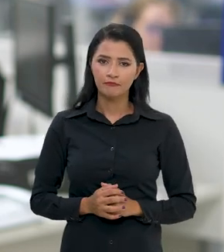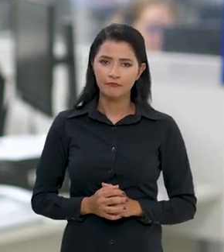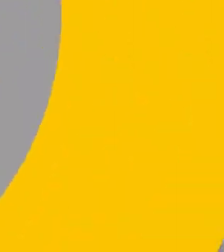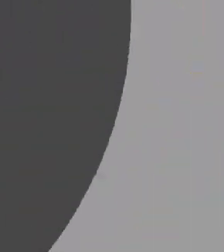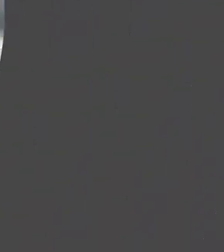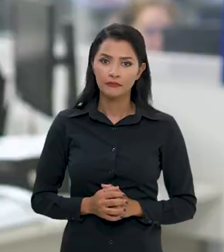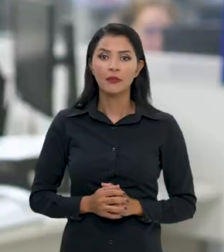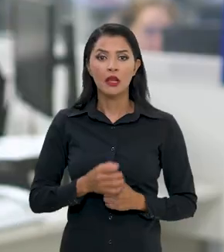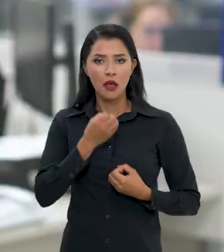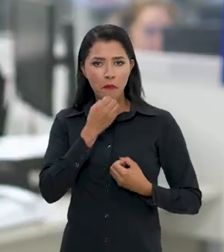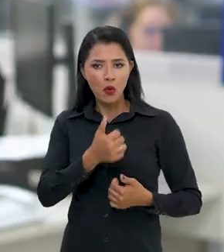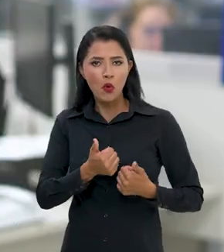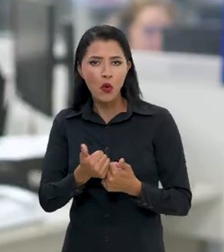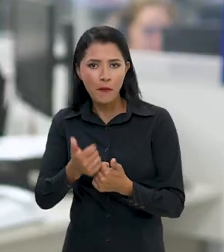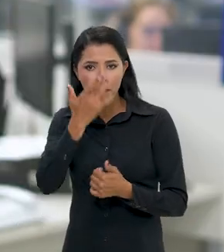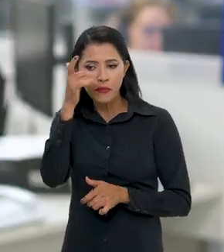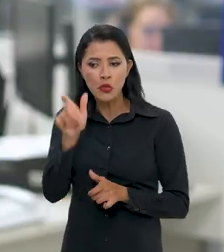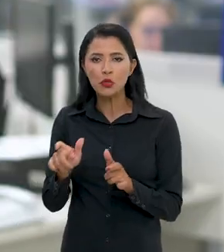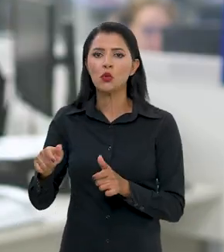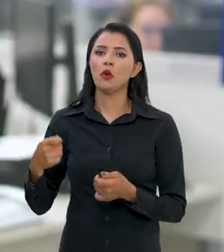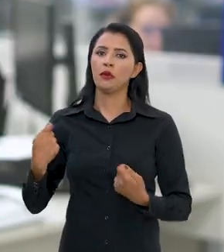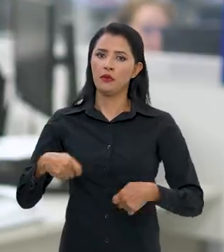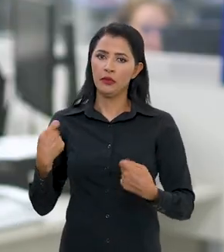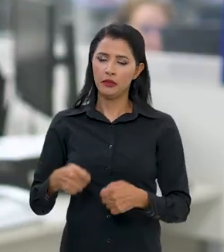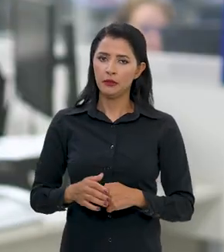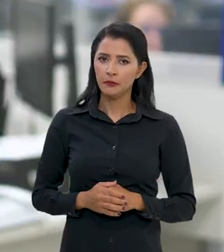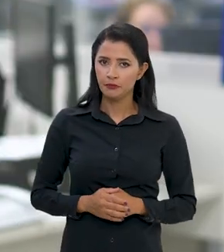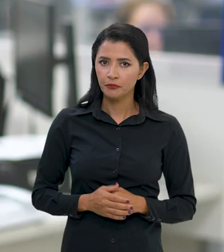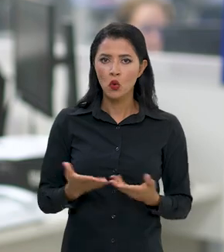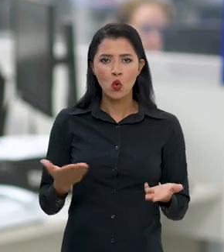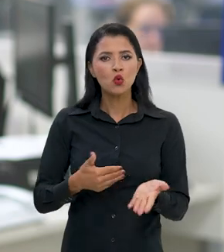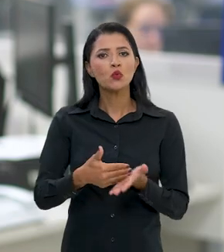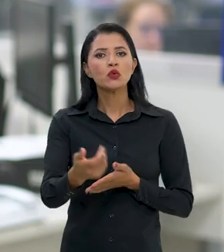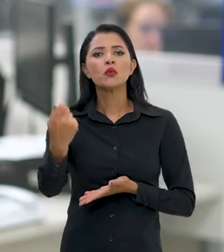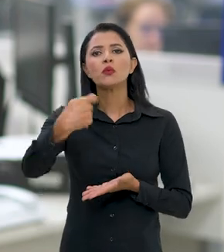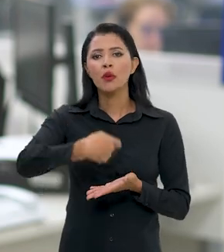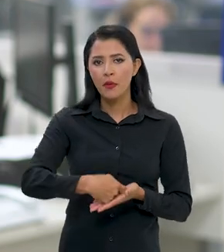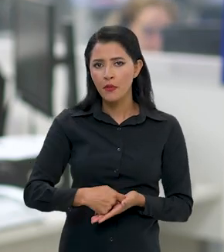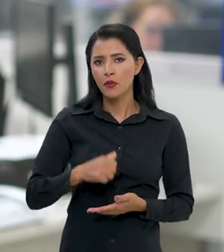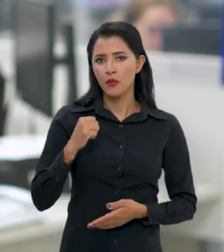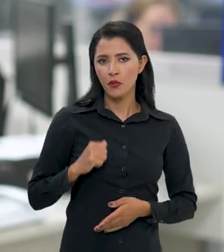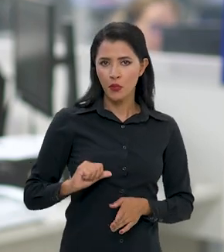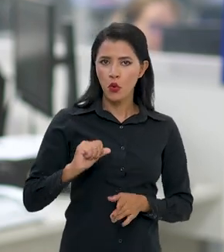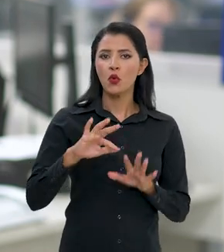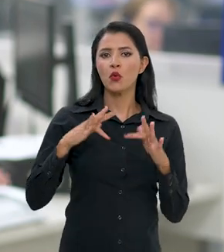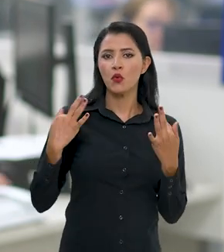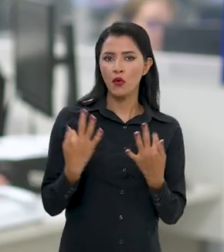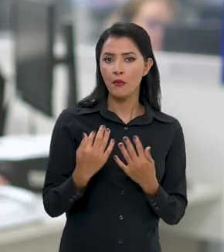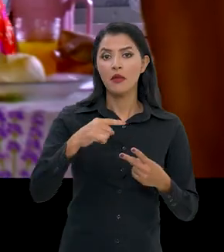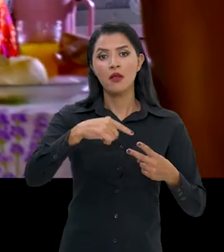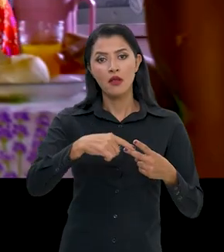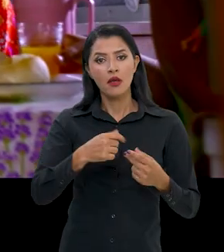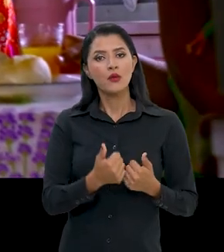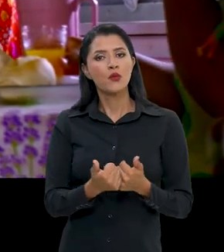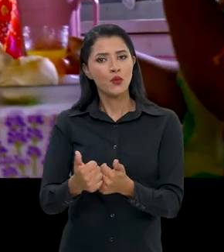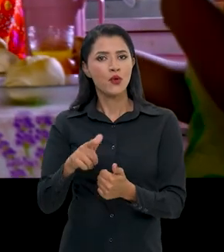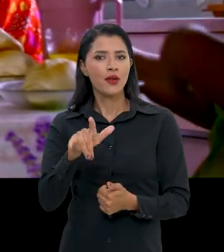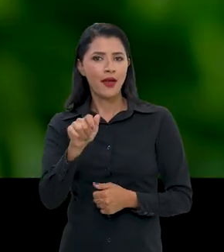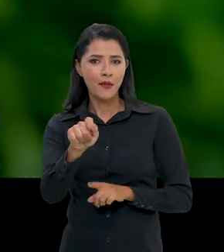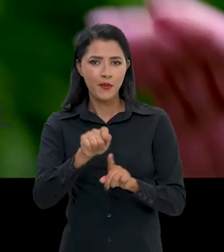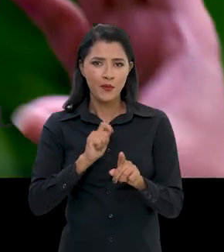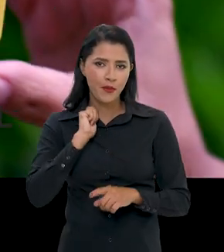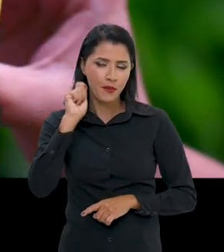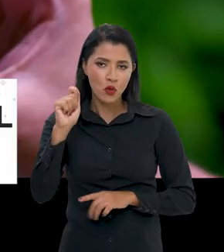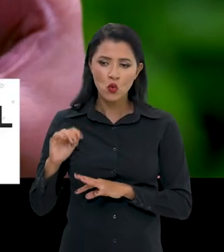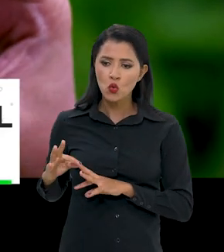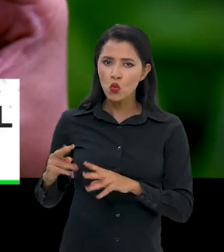2026. Benefício para quem mais precisa. Começou hoje o pagamento do Bolsa Família e Auxílio Gás do